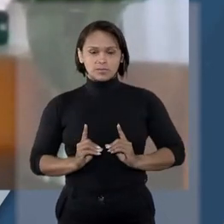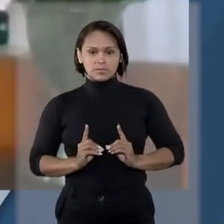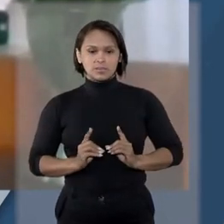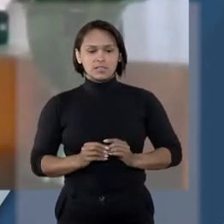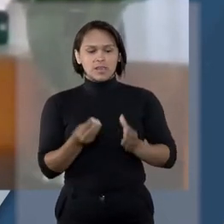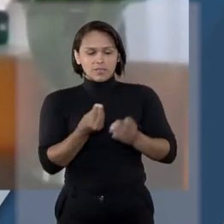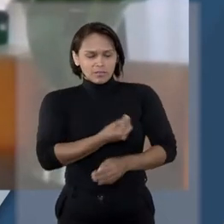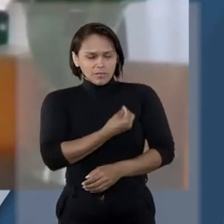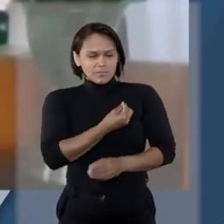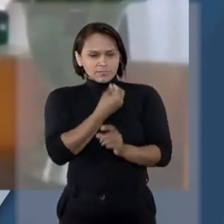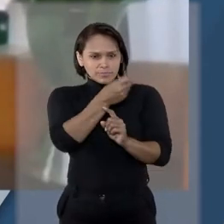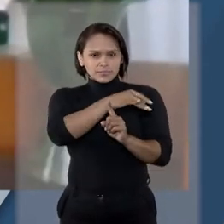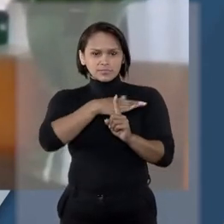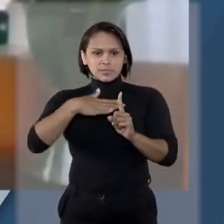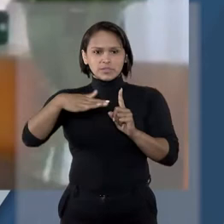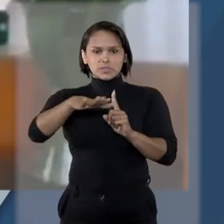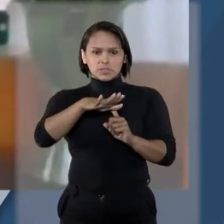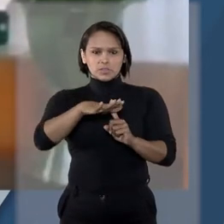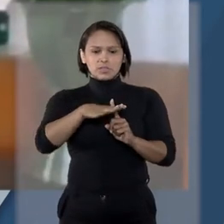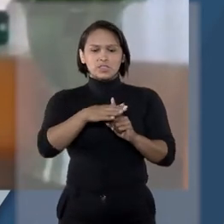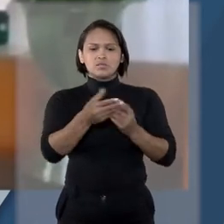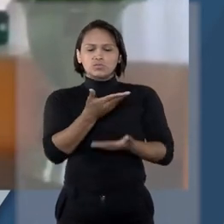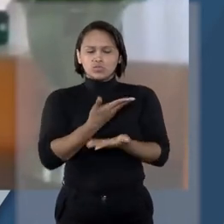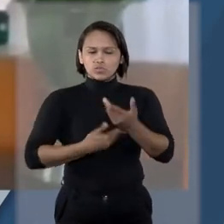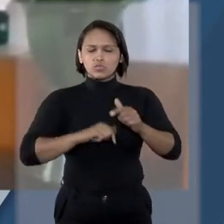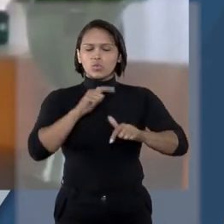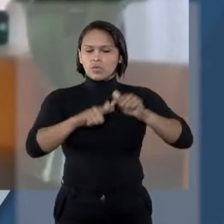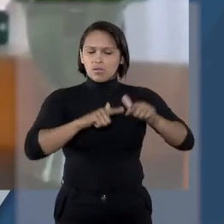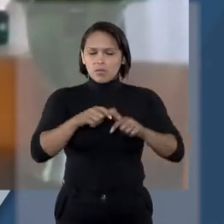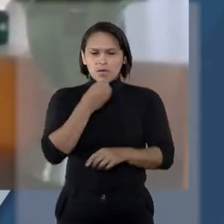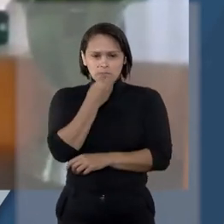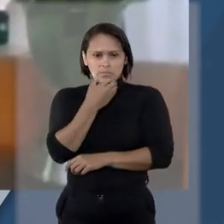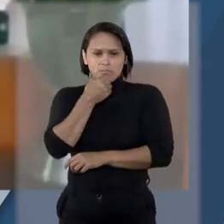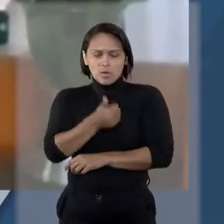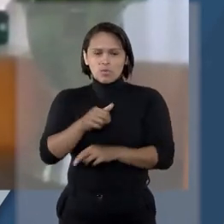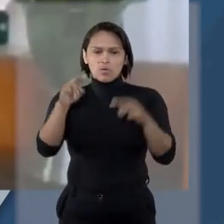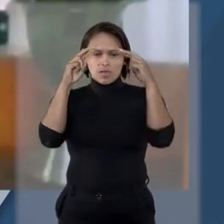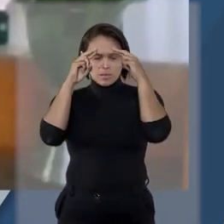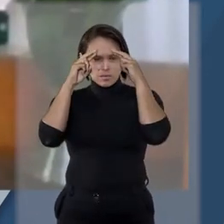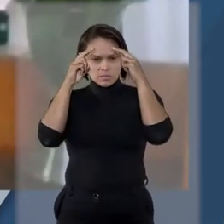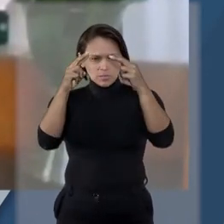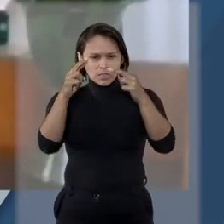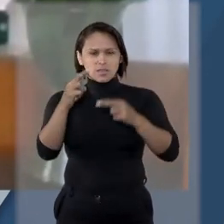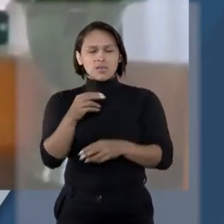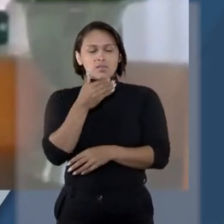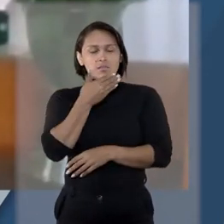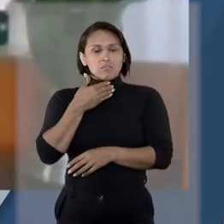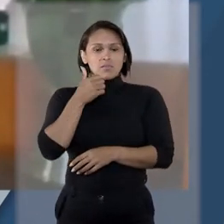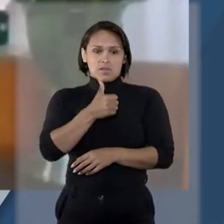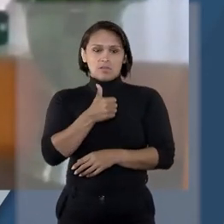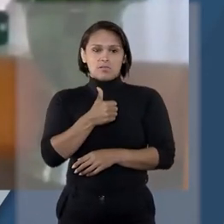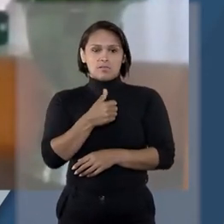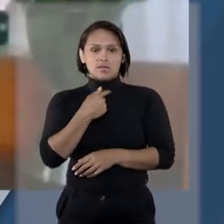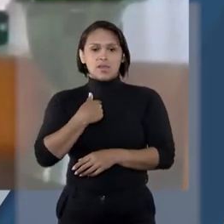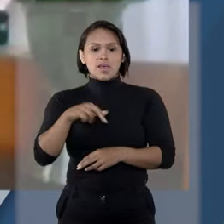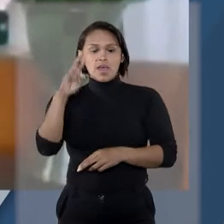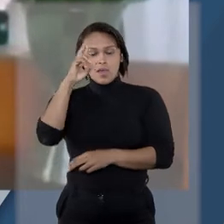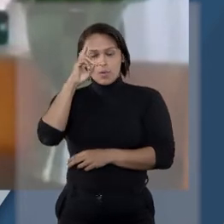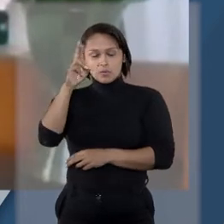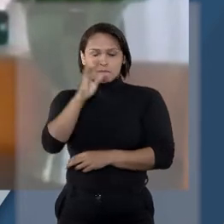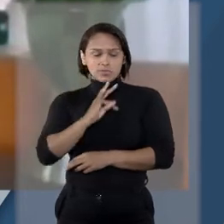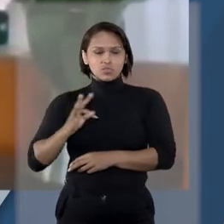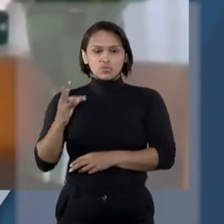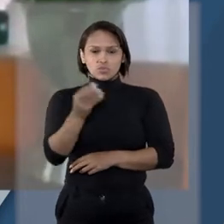deficiência na vida e sociedade. Por meio de um emprego digno, respeitado e valioso. É um